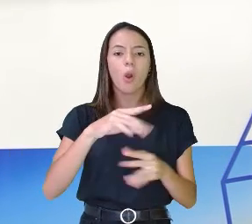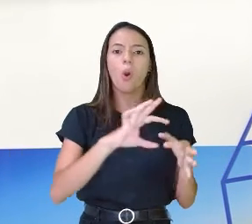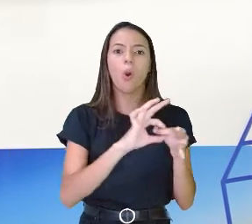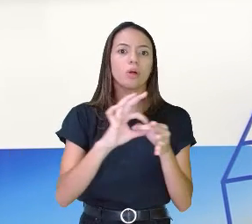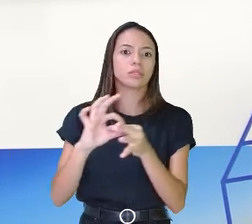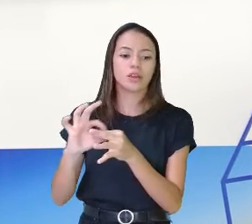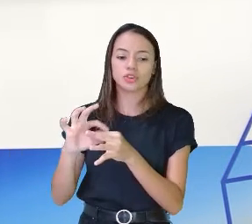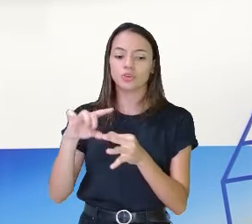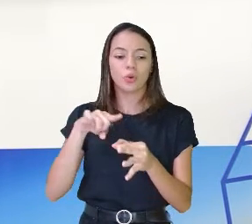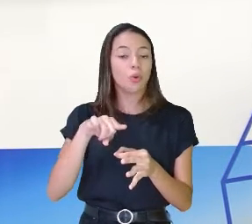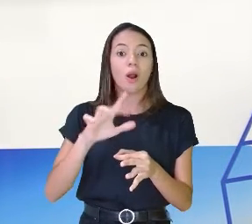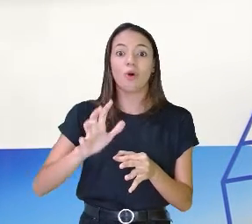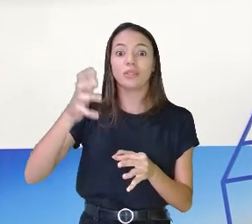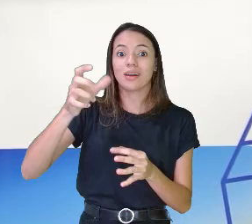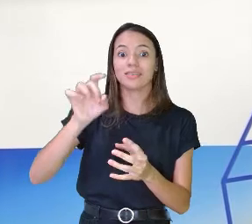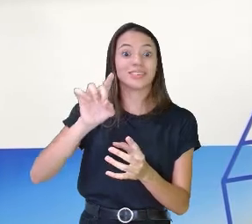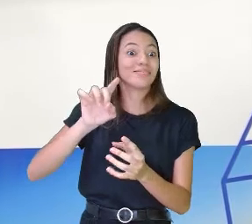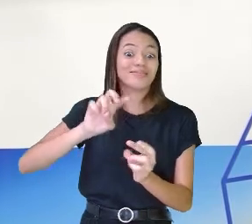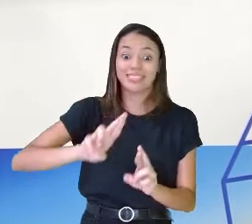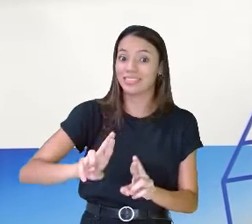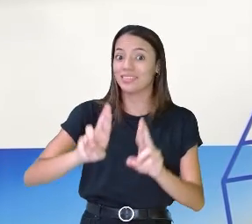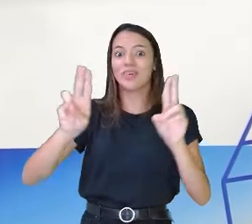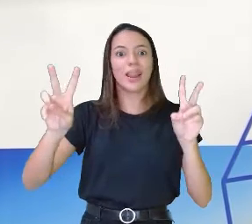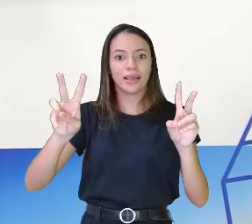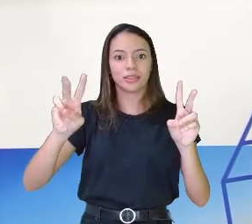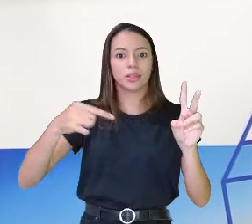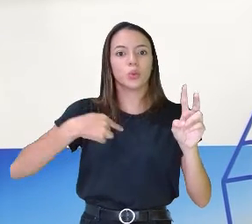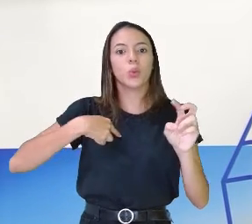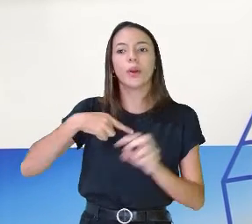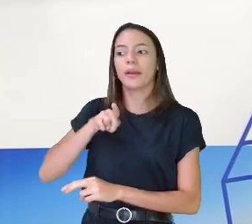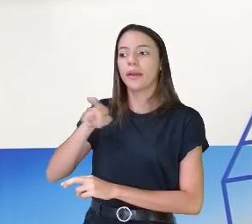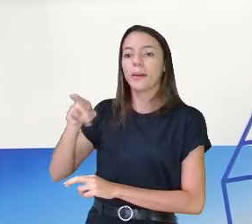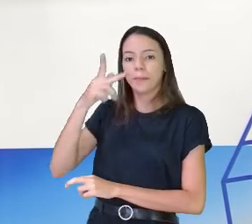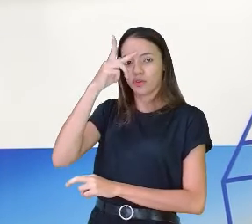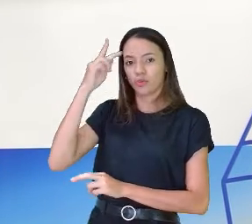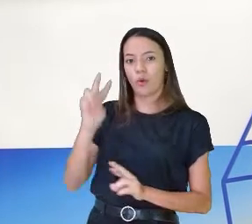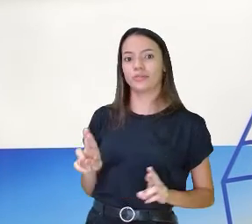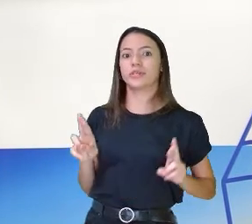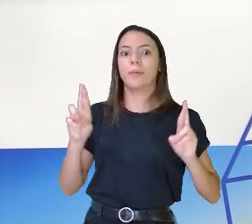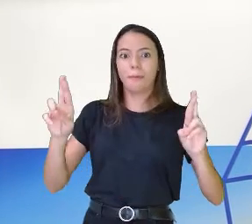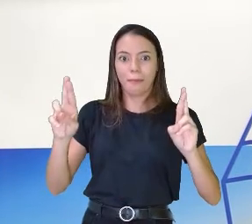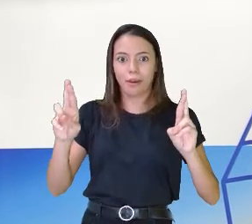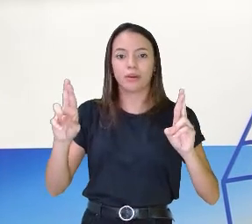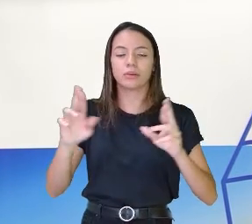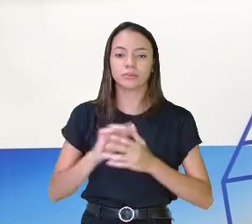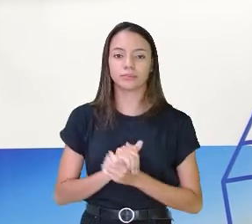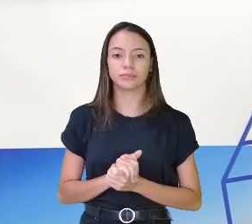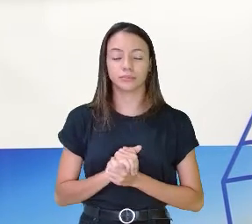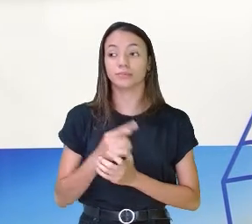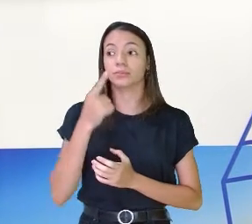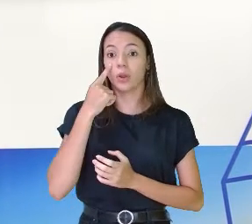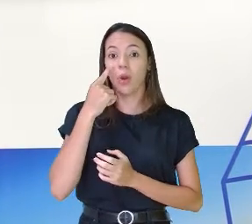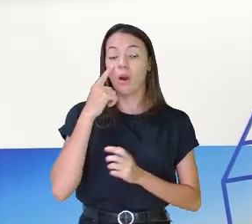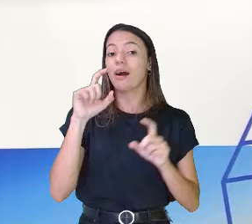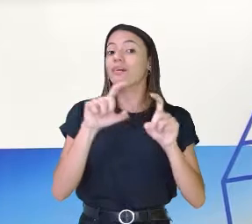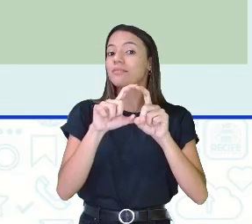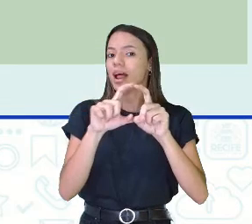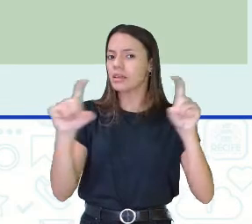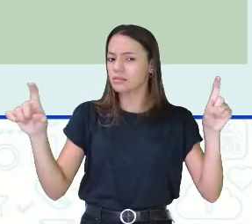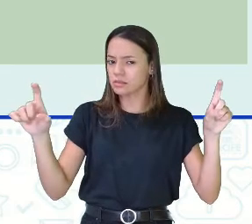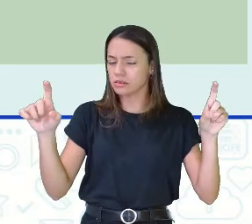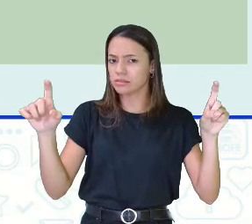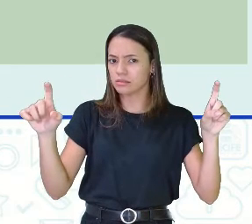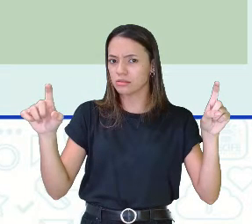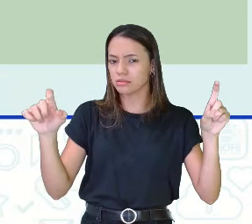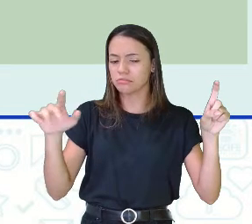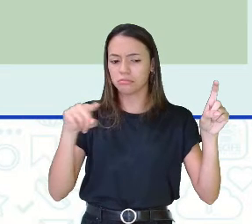à esperada. Então, continuando. Crenças à parte, se essa frase foi mesmo dita,